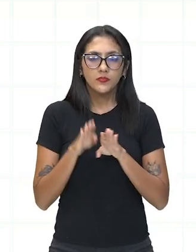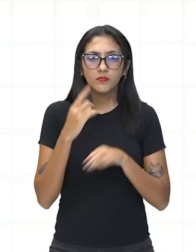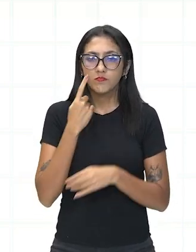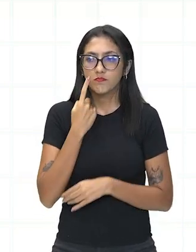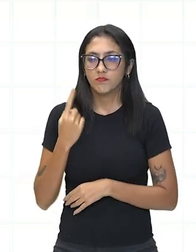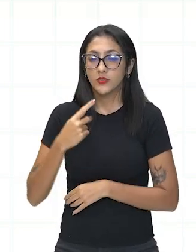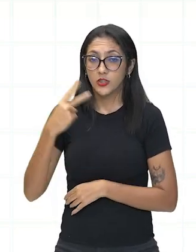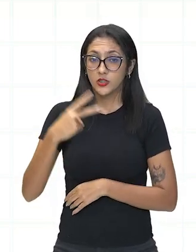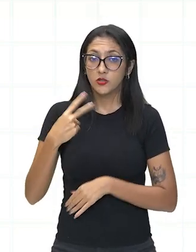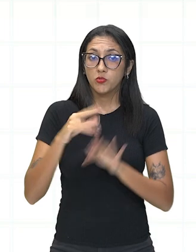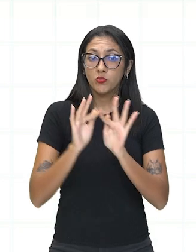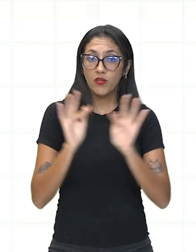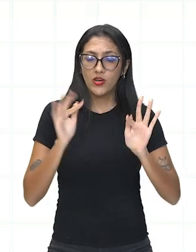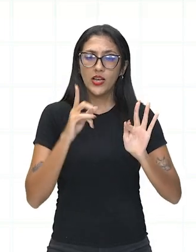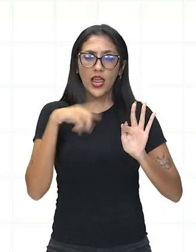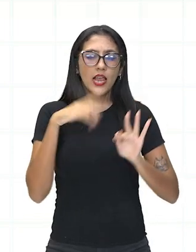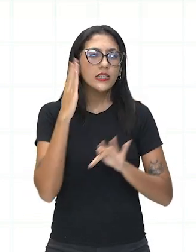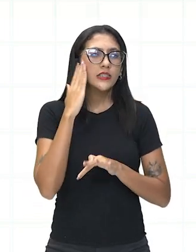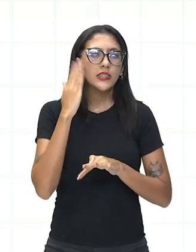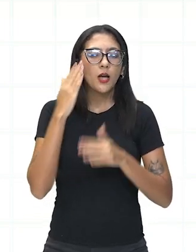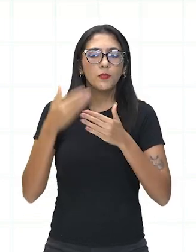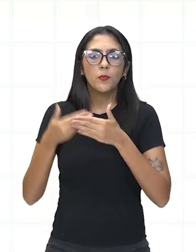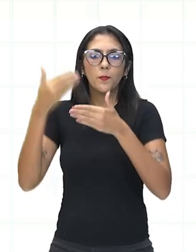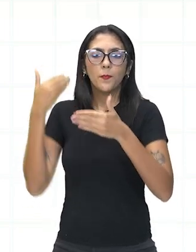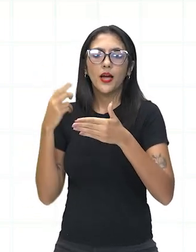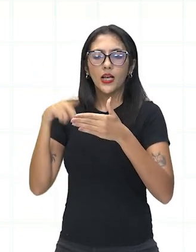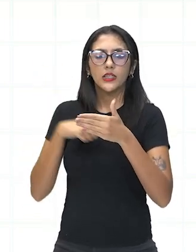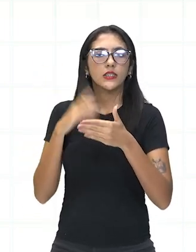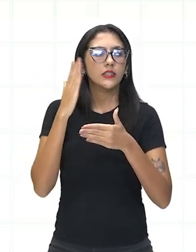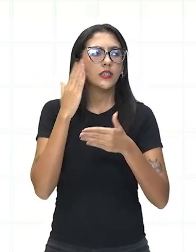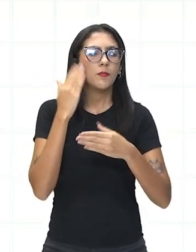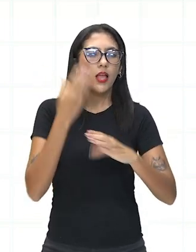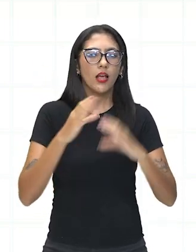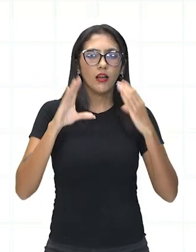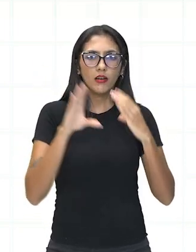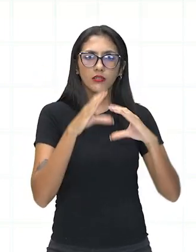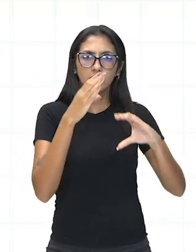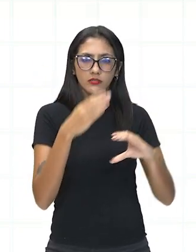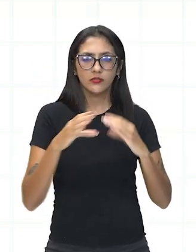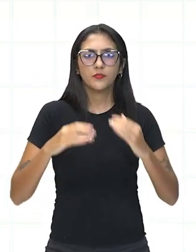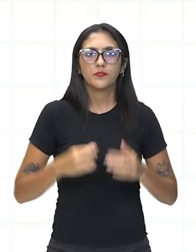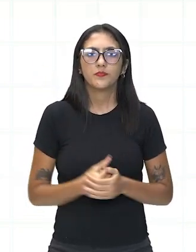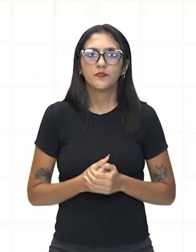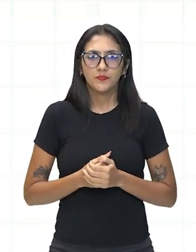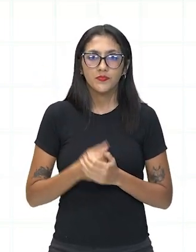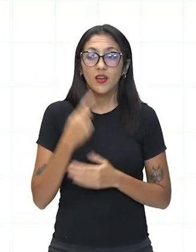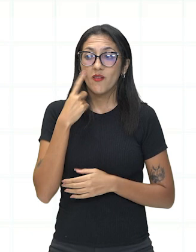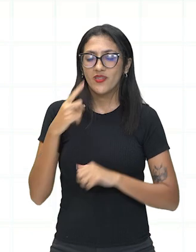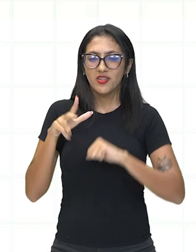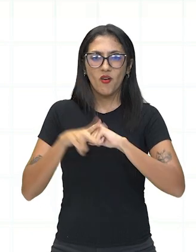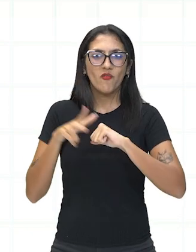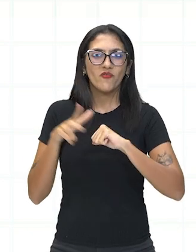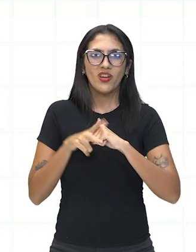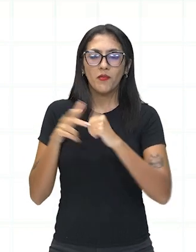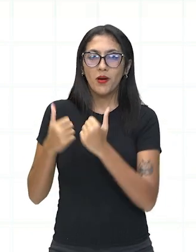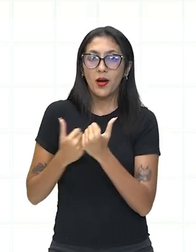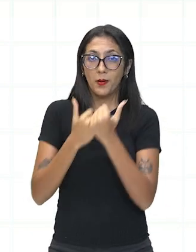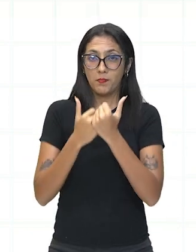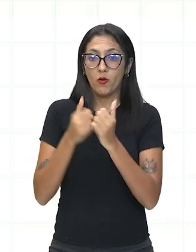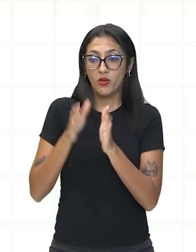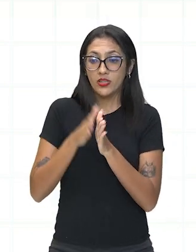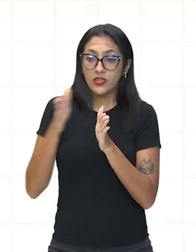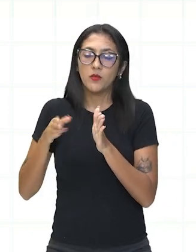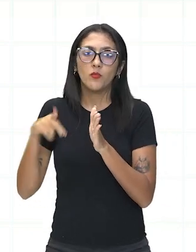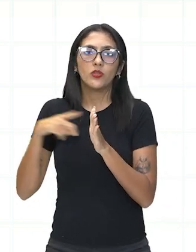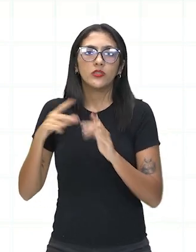podiam cantar. Então, tá aqui o could, ó. E o verbo principal vem depois, na sequência, certo? A mesma coisa aqui,